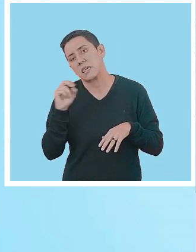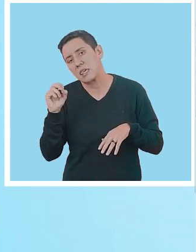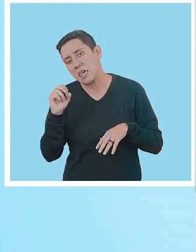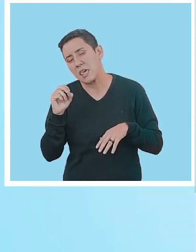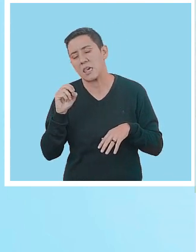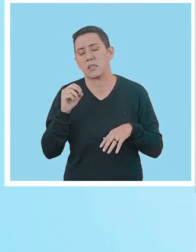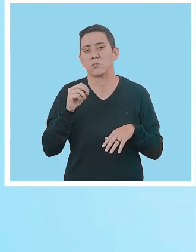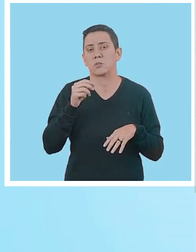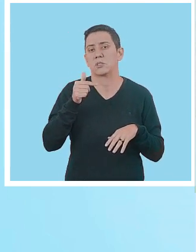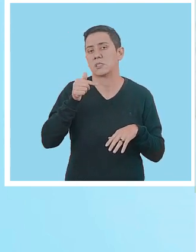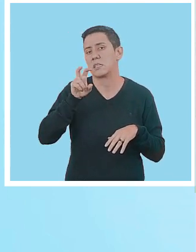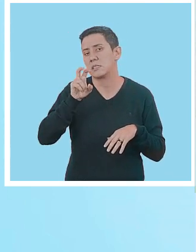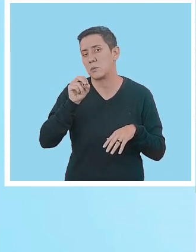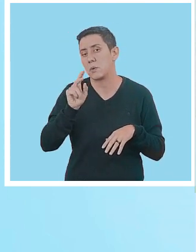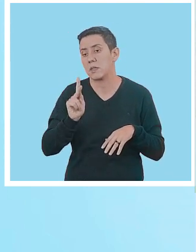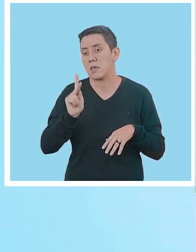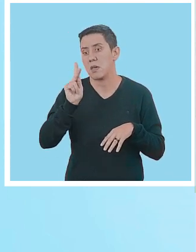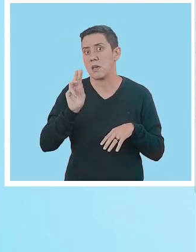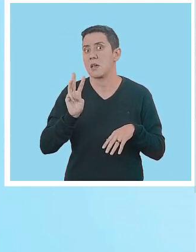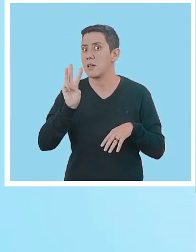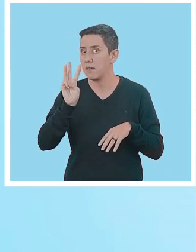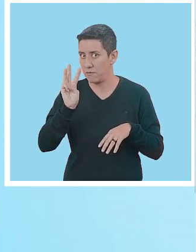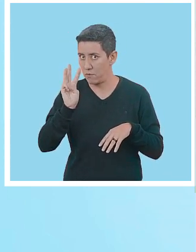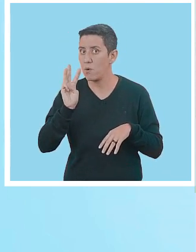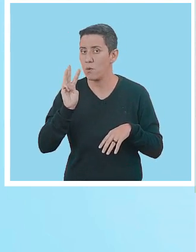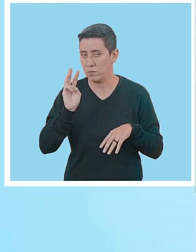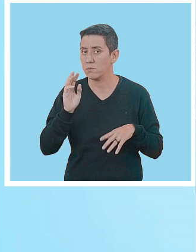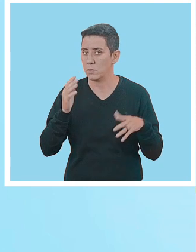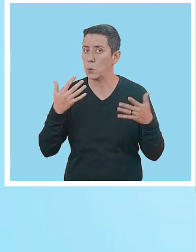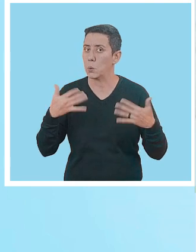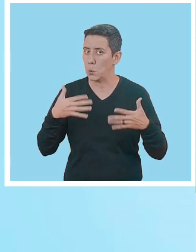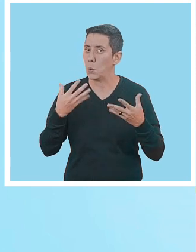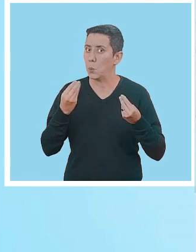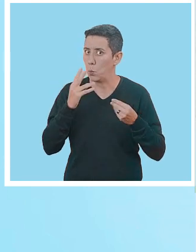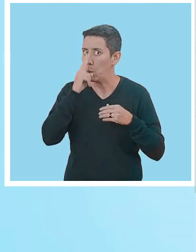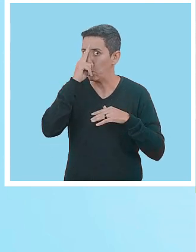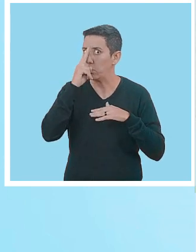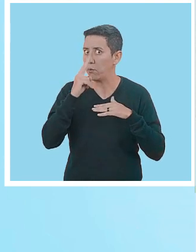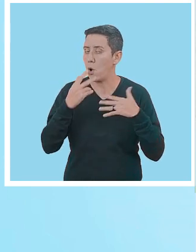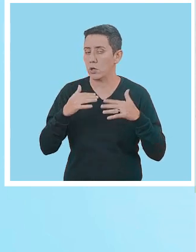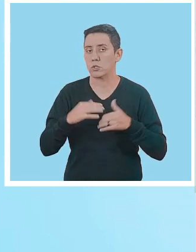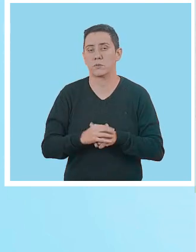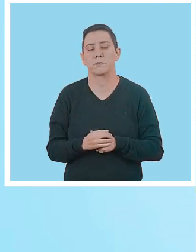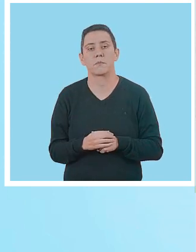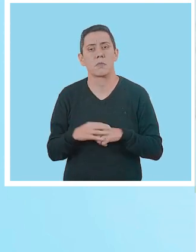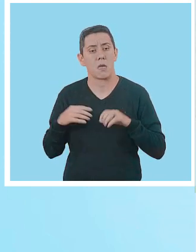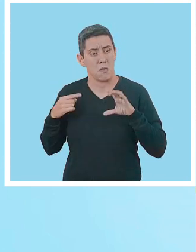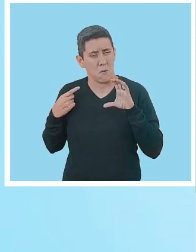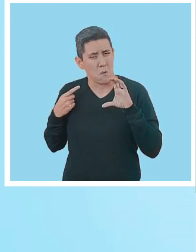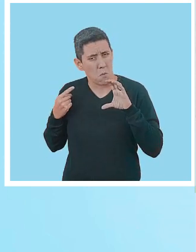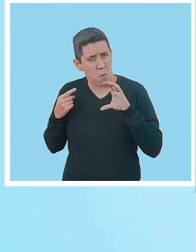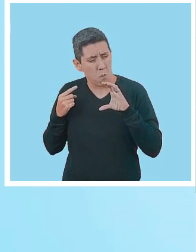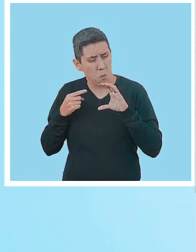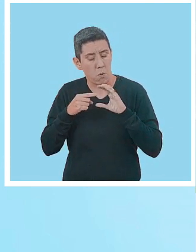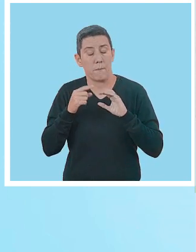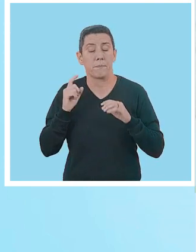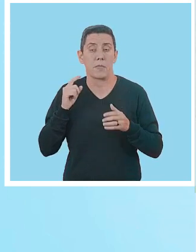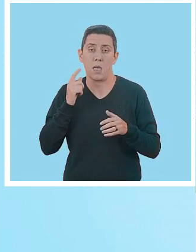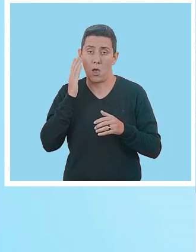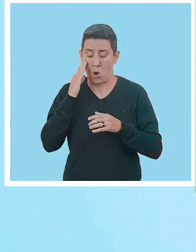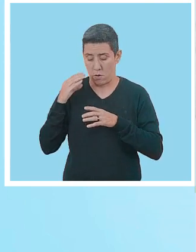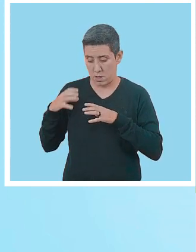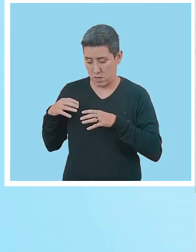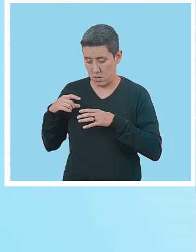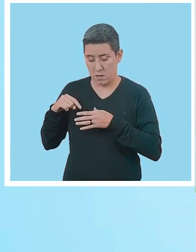750 kg é tão altíssima extensões Oi e aí quando ela chega perto dos grandes centros